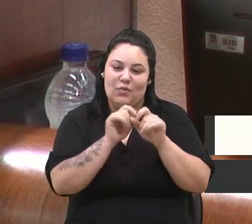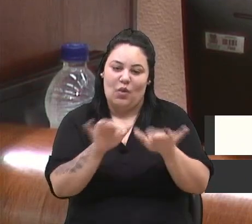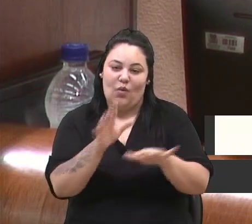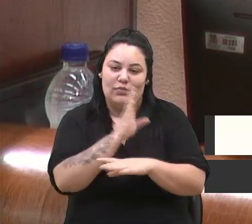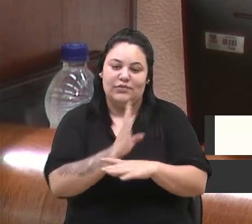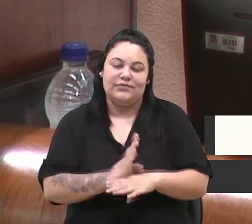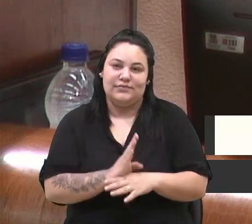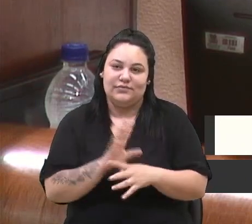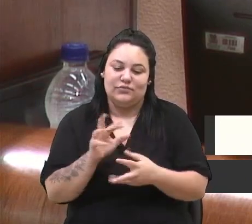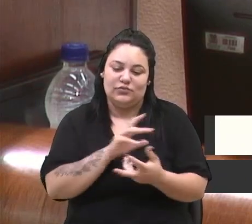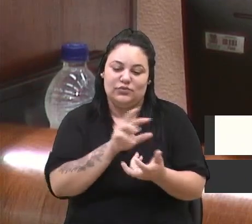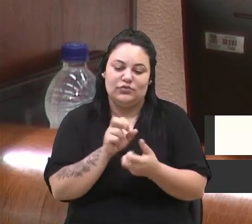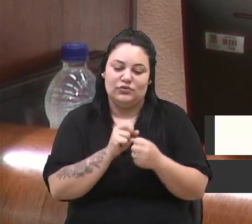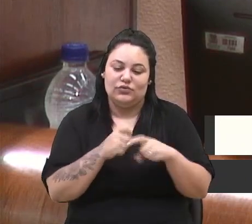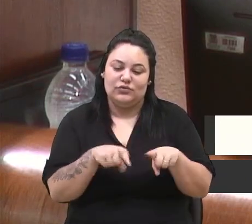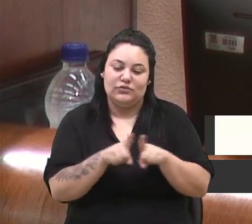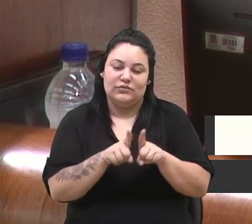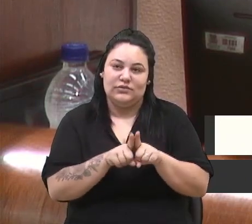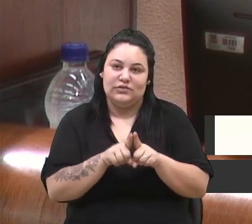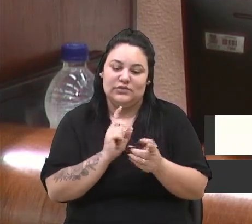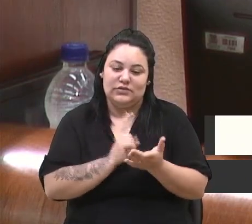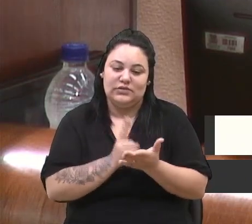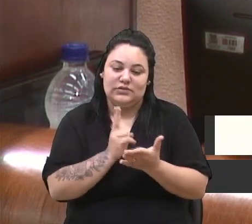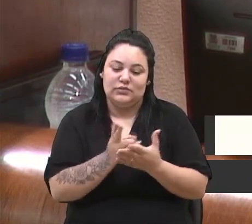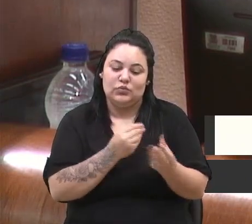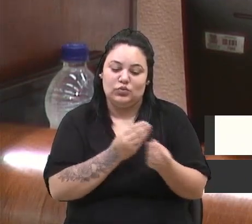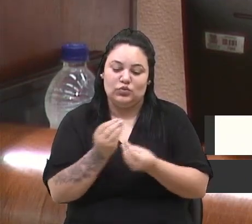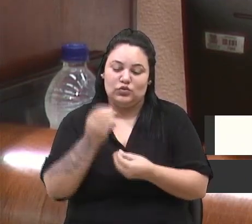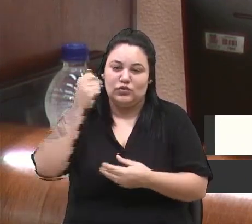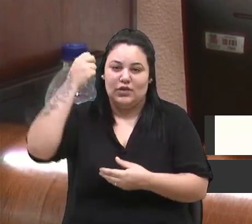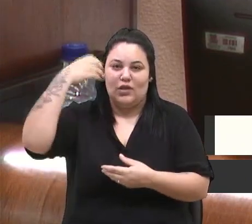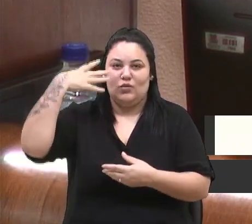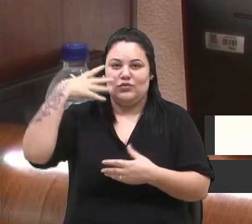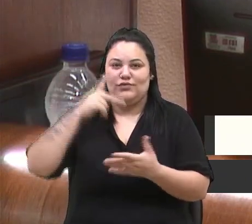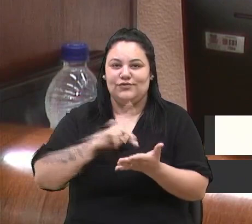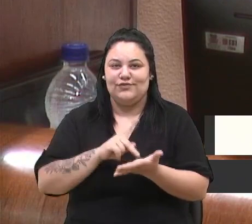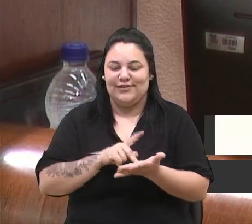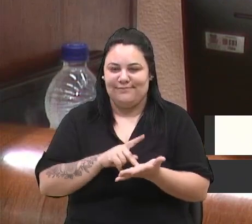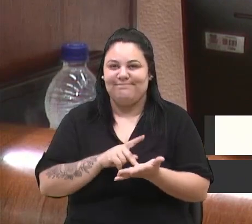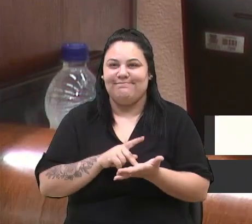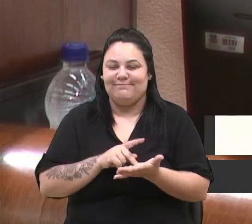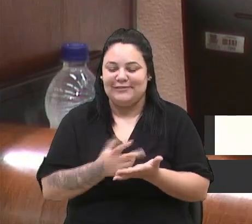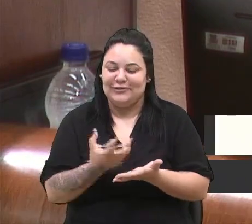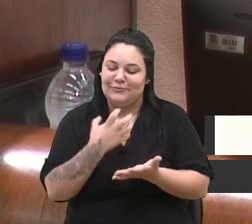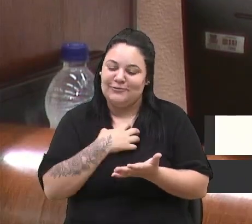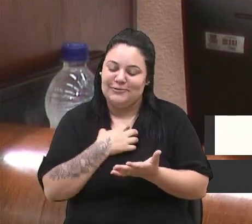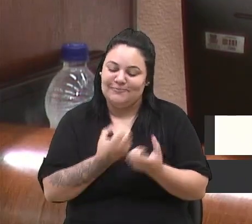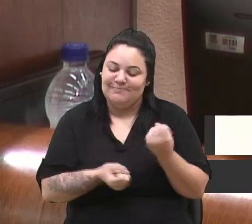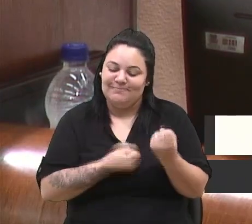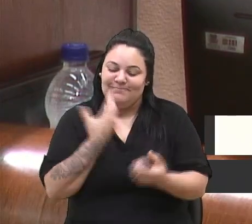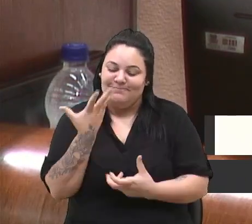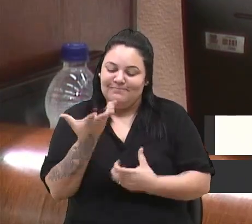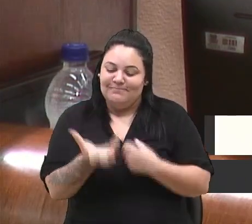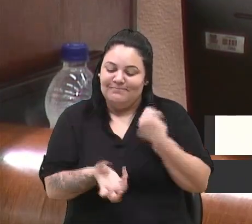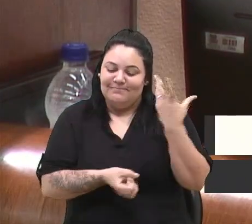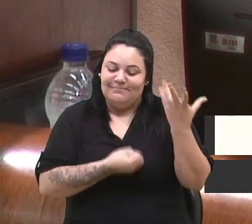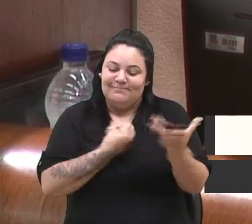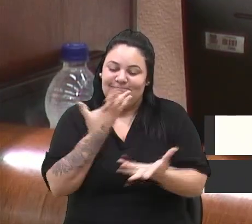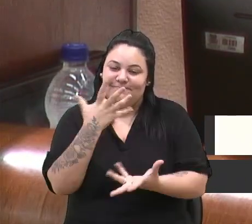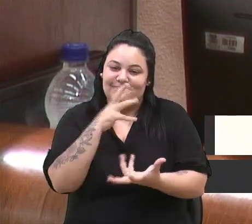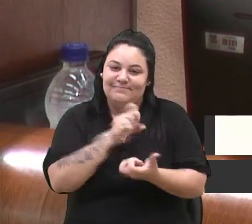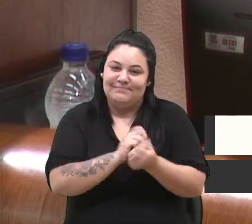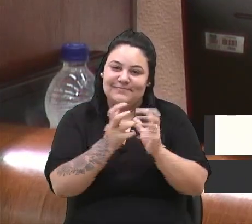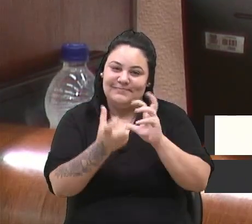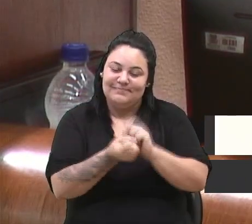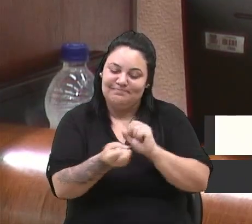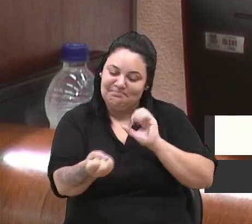mundo, e sempre com muita luz mesmo, né? Dessa forma de expressar a arte que alcançava as pessoas,